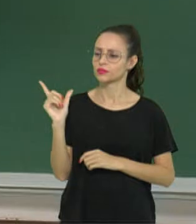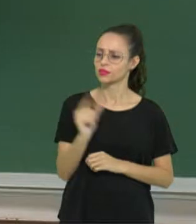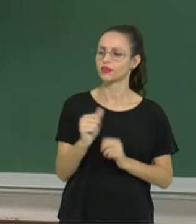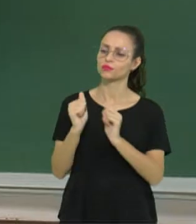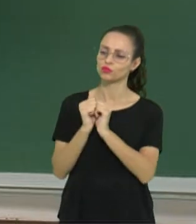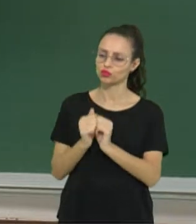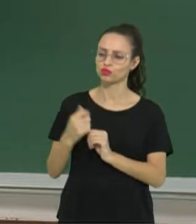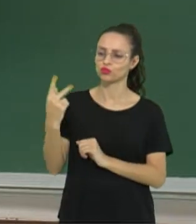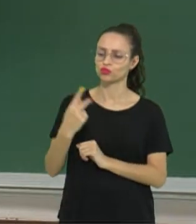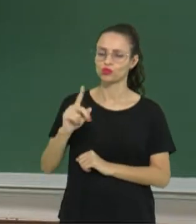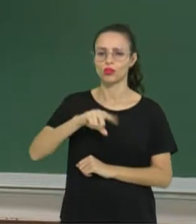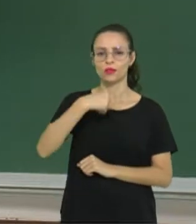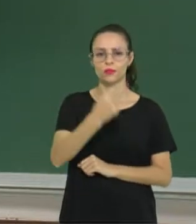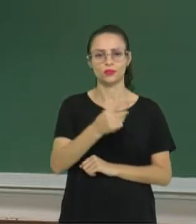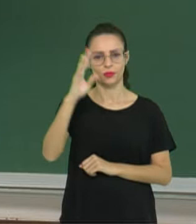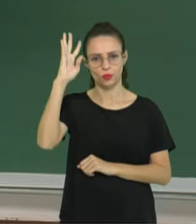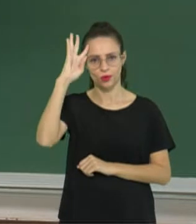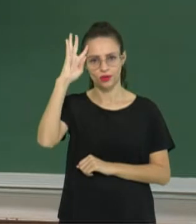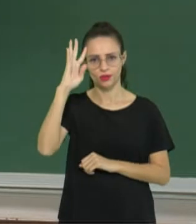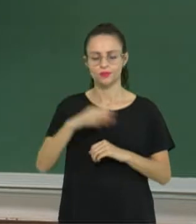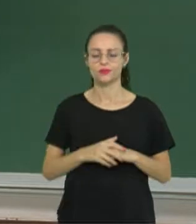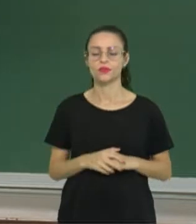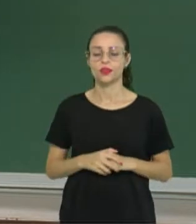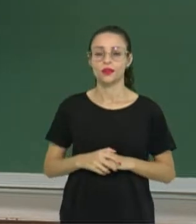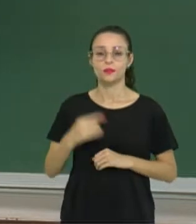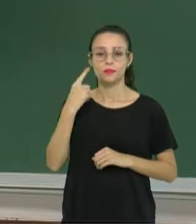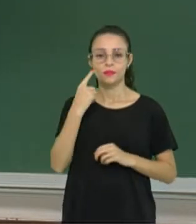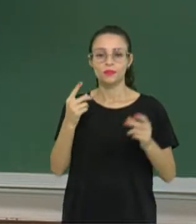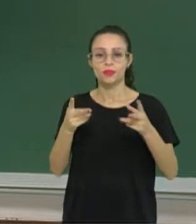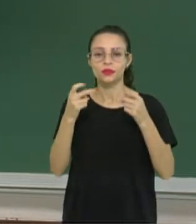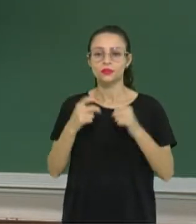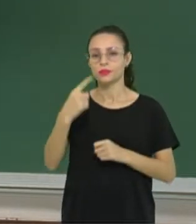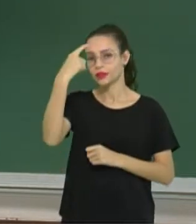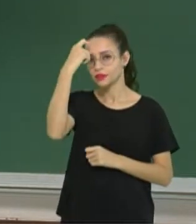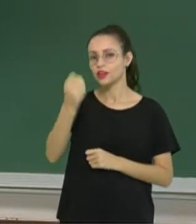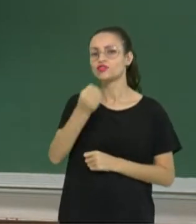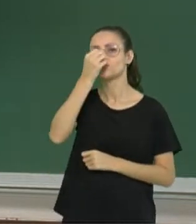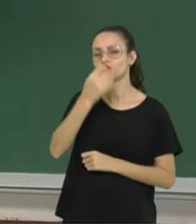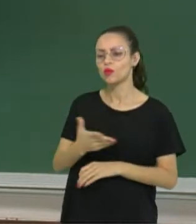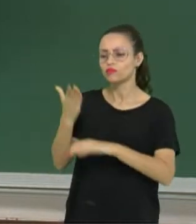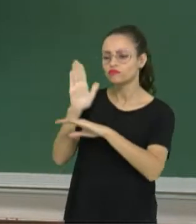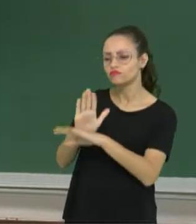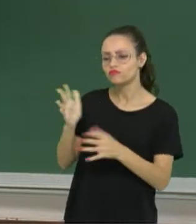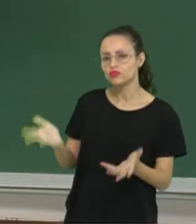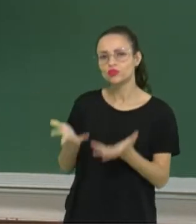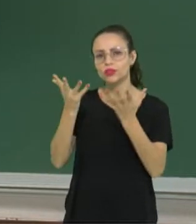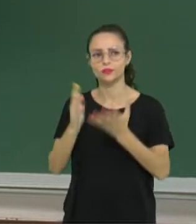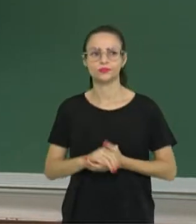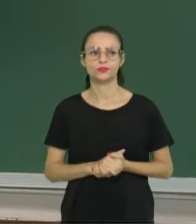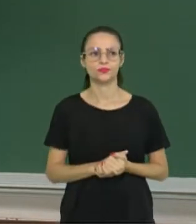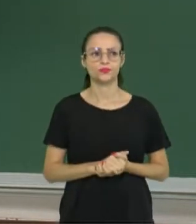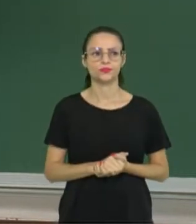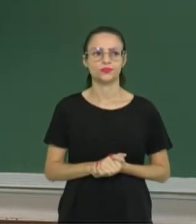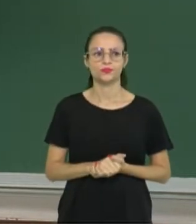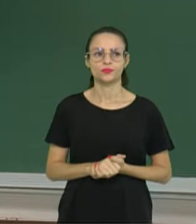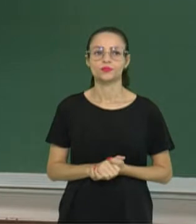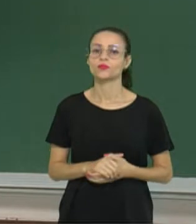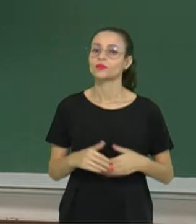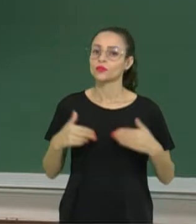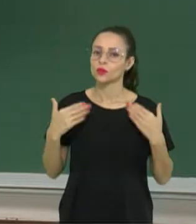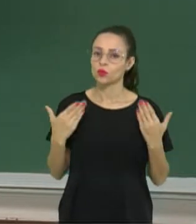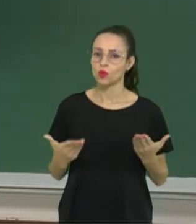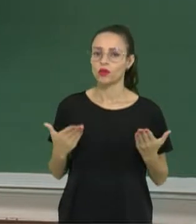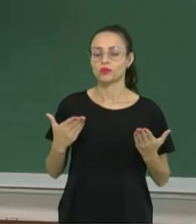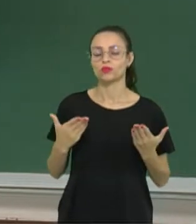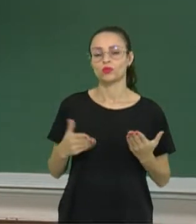juntos na próxima quarta. Então observem que aqui a ideia é de boa vontade, ok? Quando nós